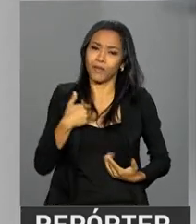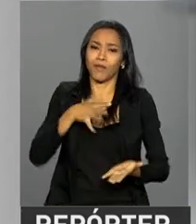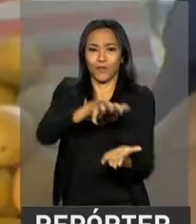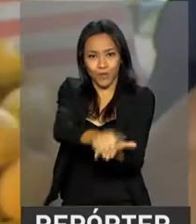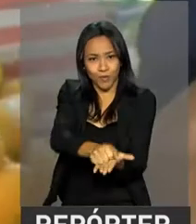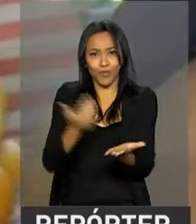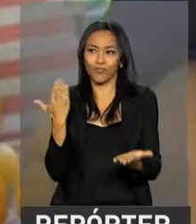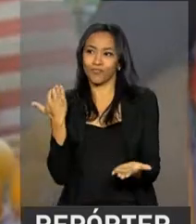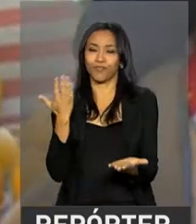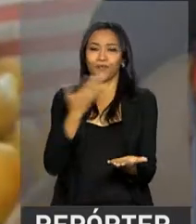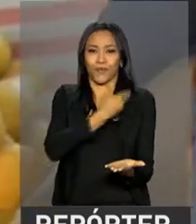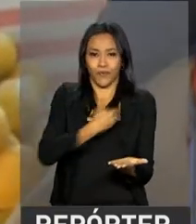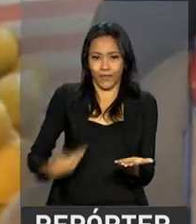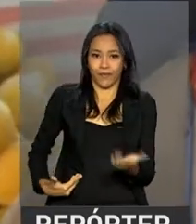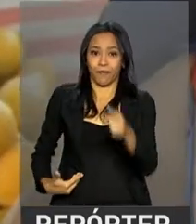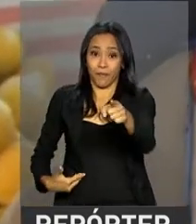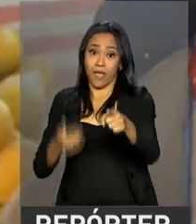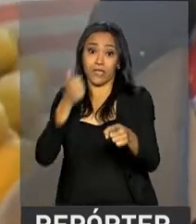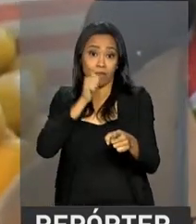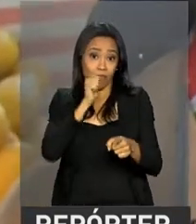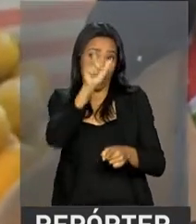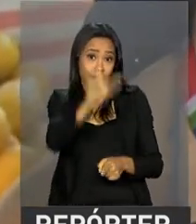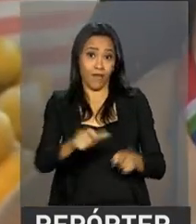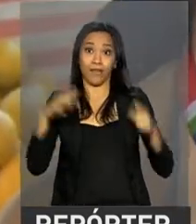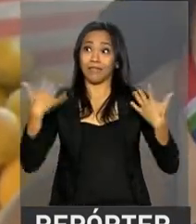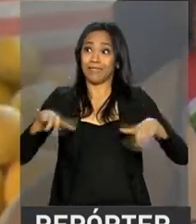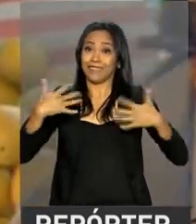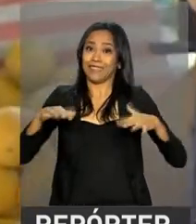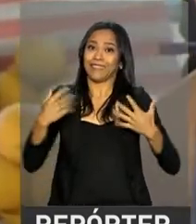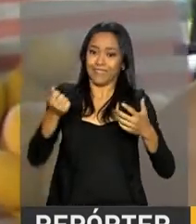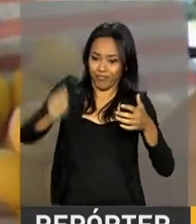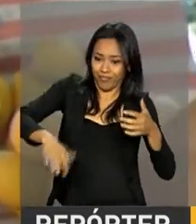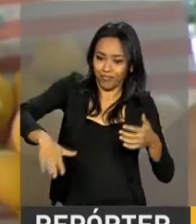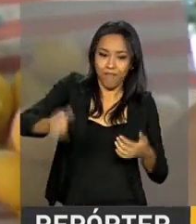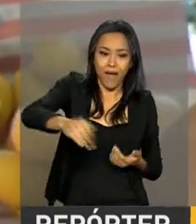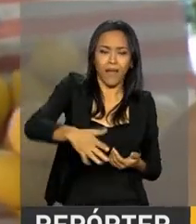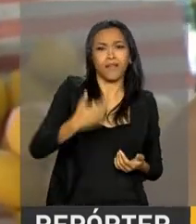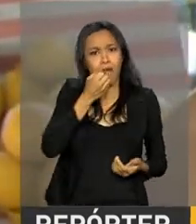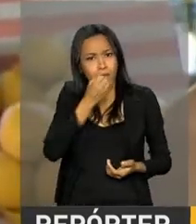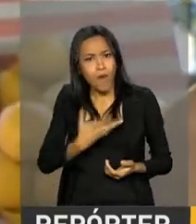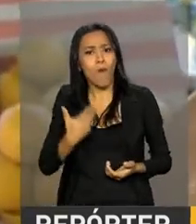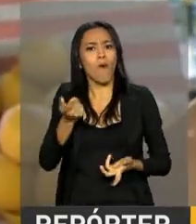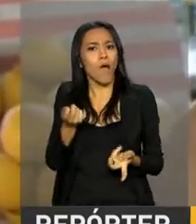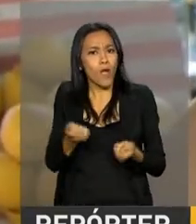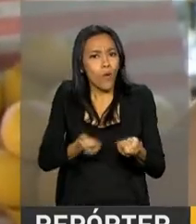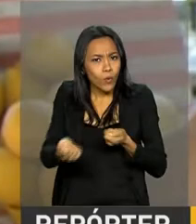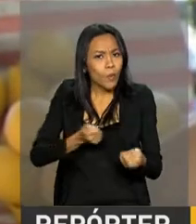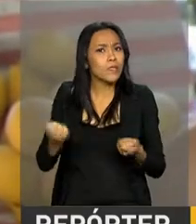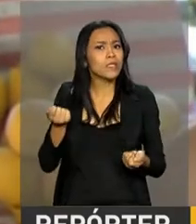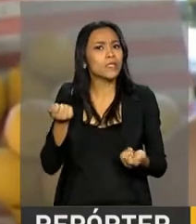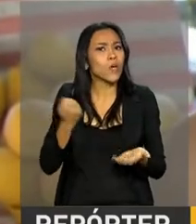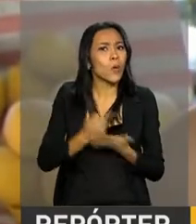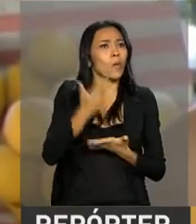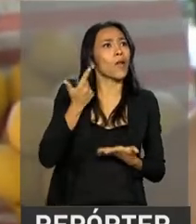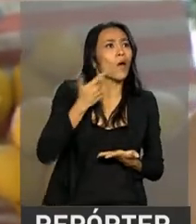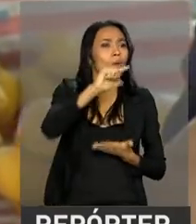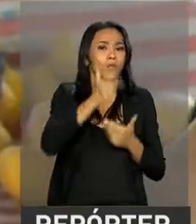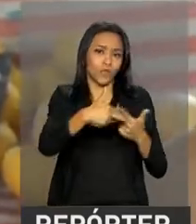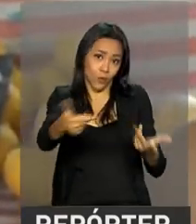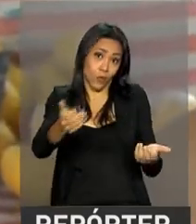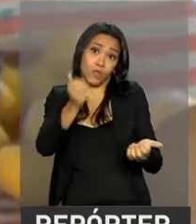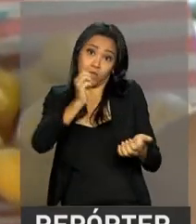governo maria de jesus comemora a queda dos preços é bom porque a gente economiza para fugir comprar outras coisas nem ter necessitado